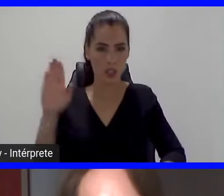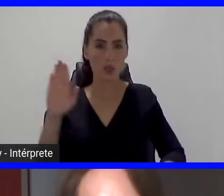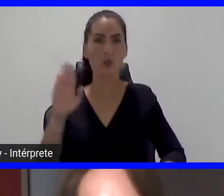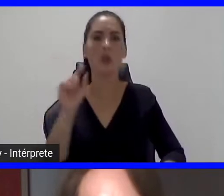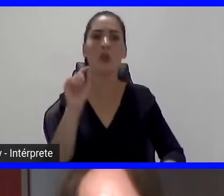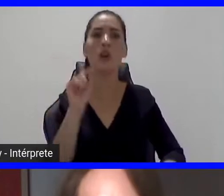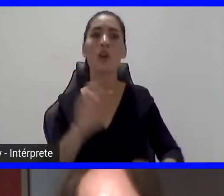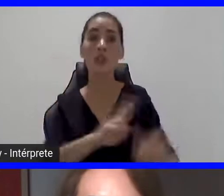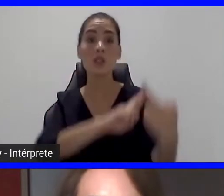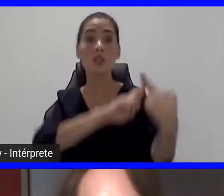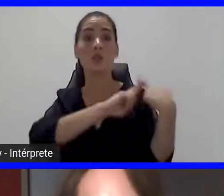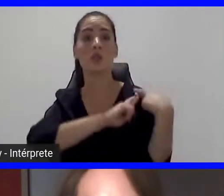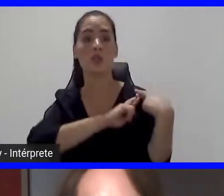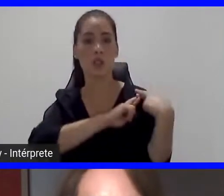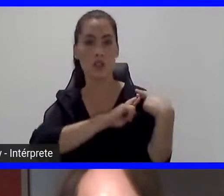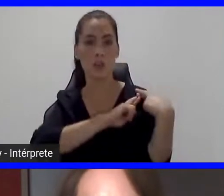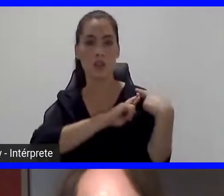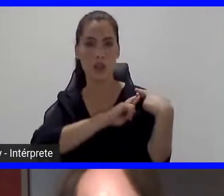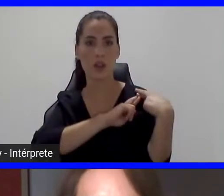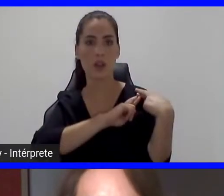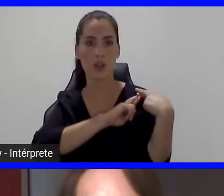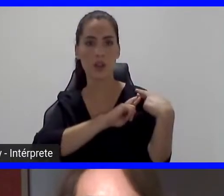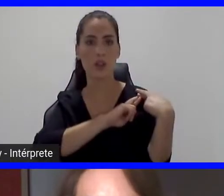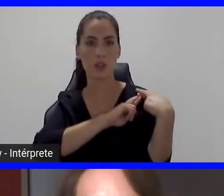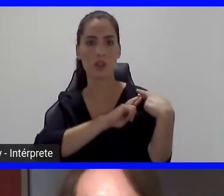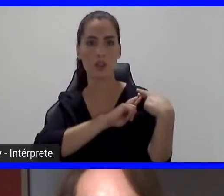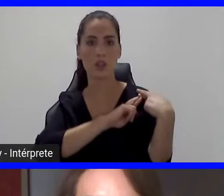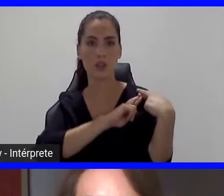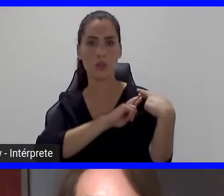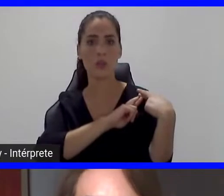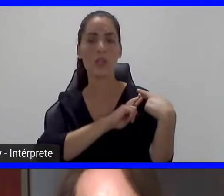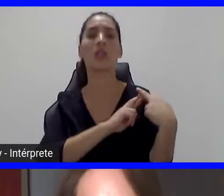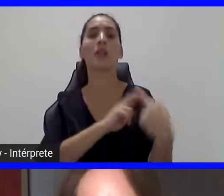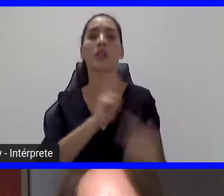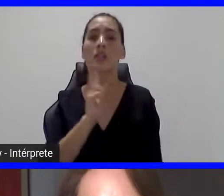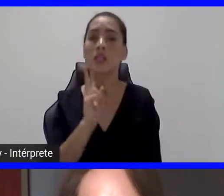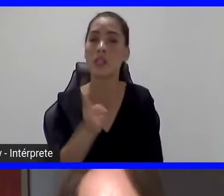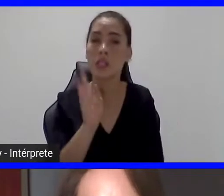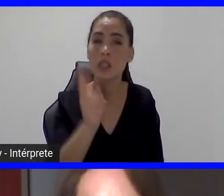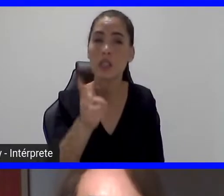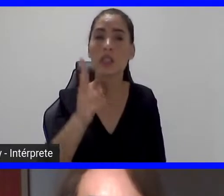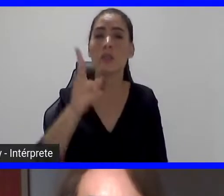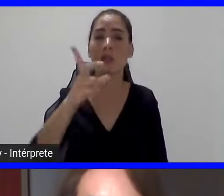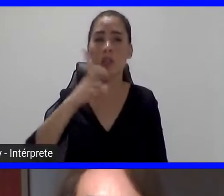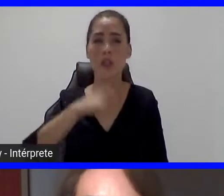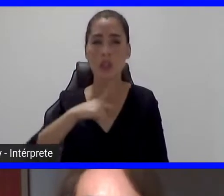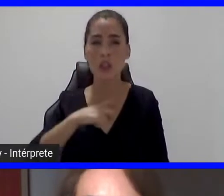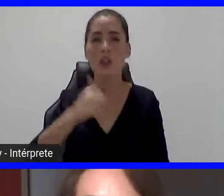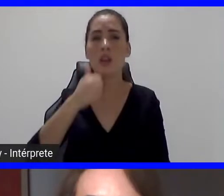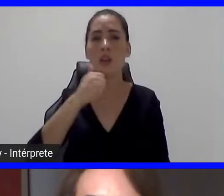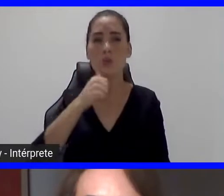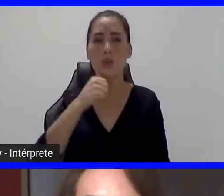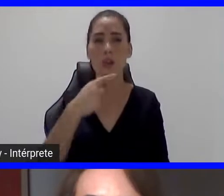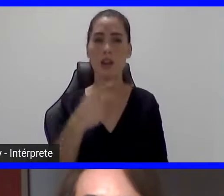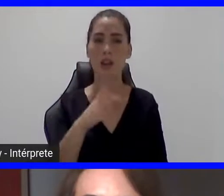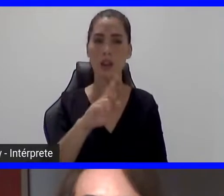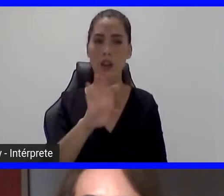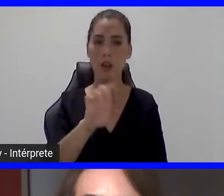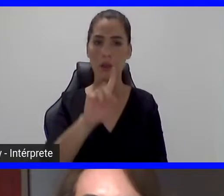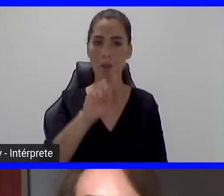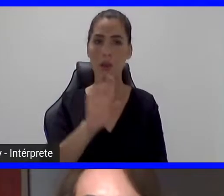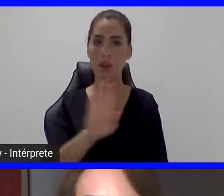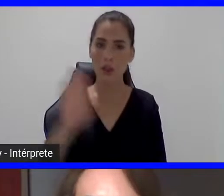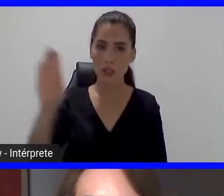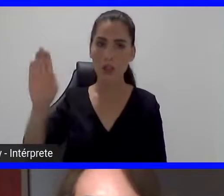sempre, desde Marina Silva, ter sempre uma mulher pré-candidata para defender os interesses da mulher, que